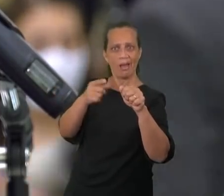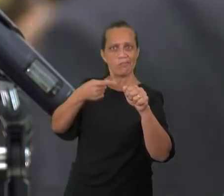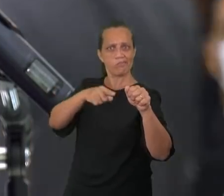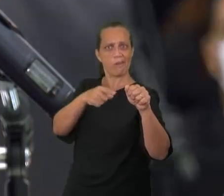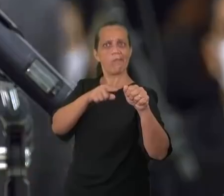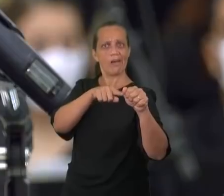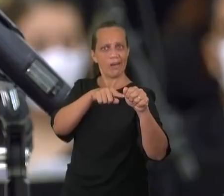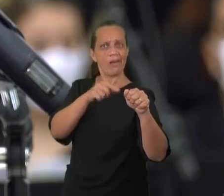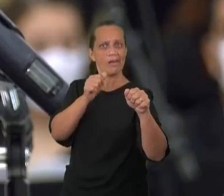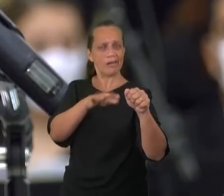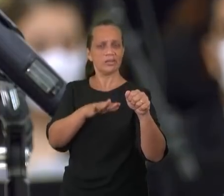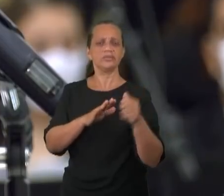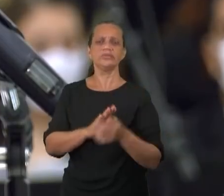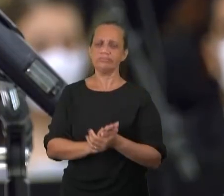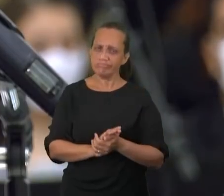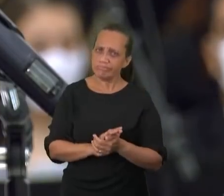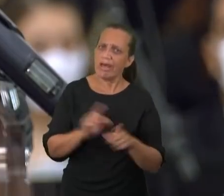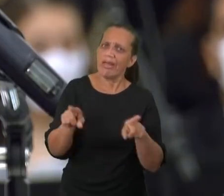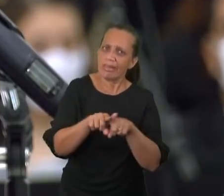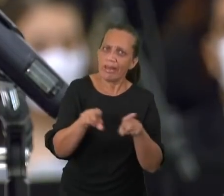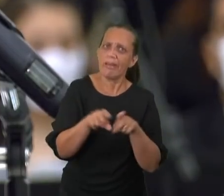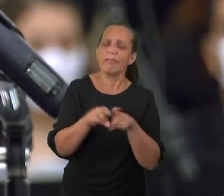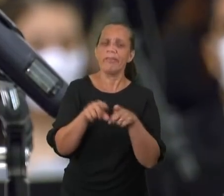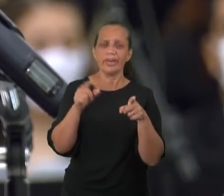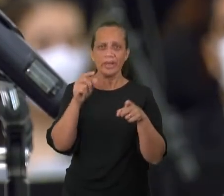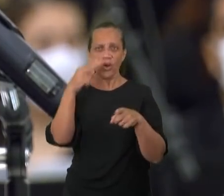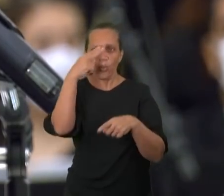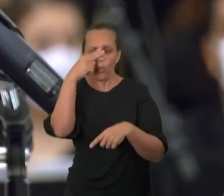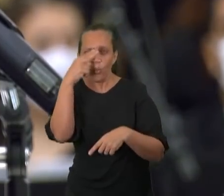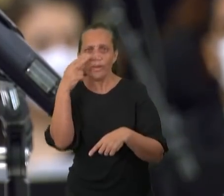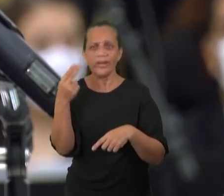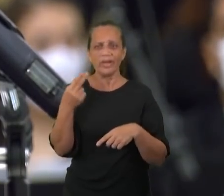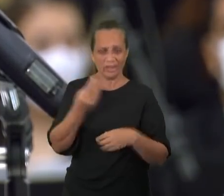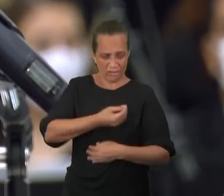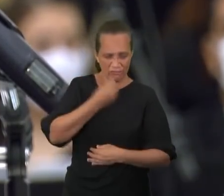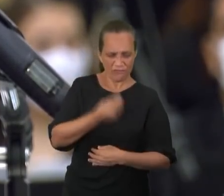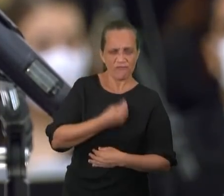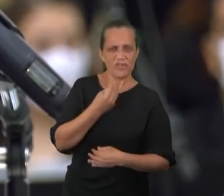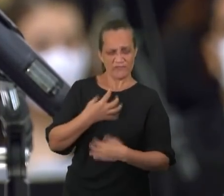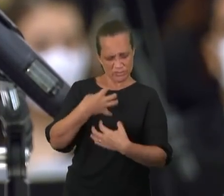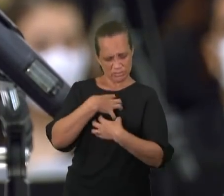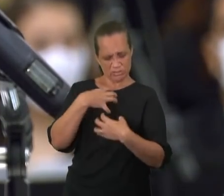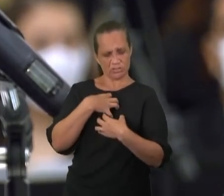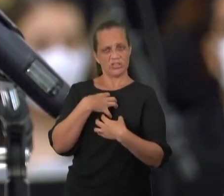diárias, dioturnas. Vai dormir com provocação, se acorda com provocação.